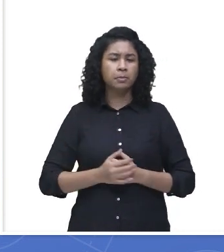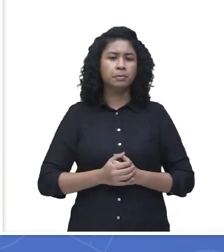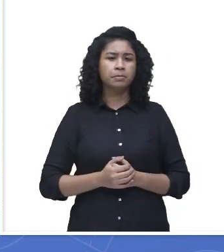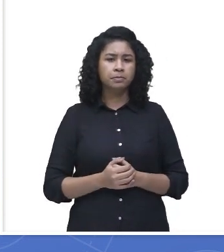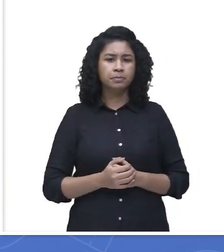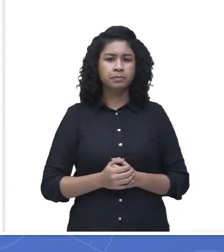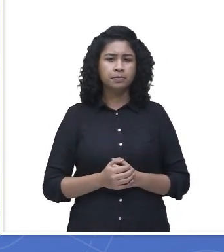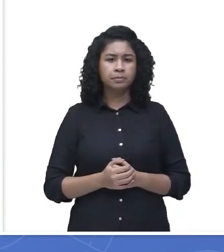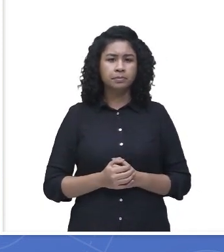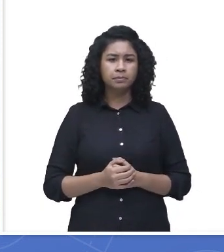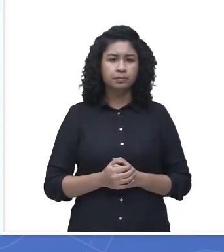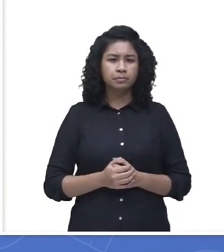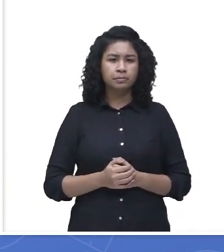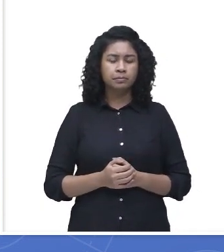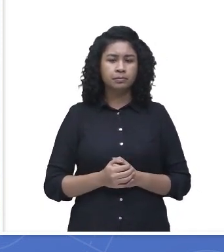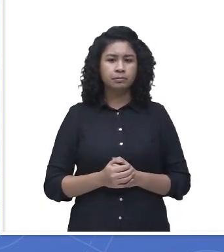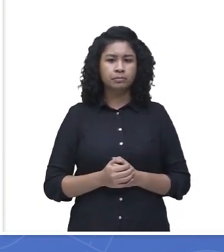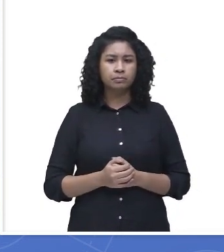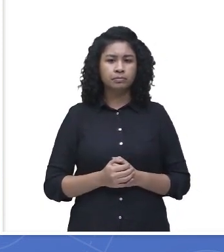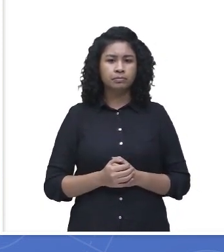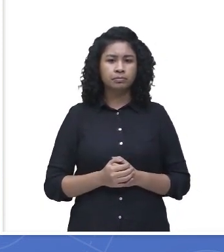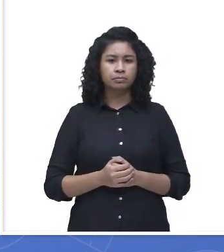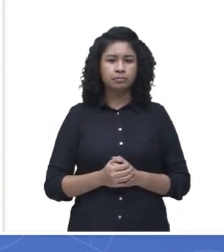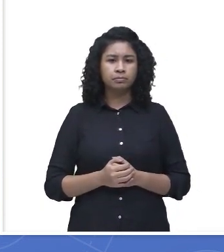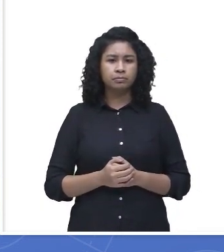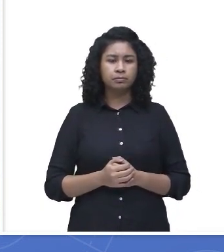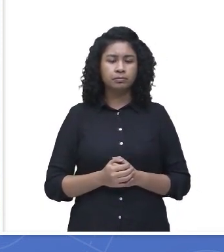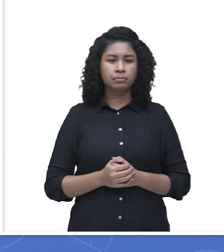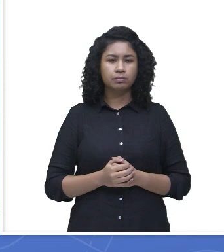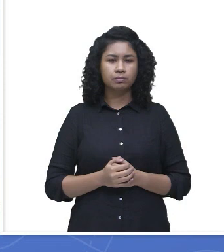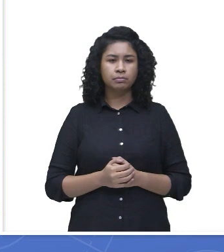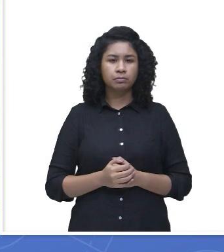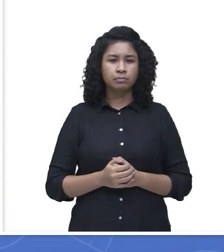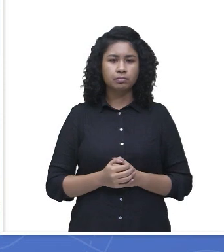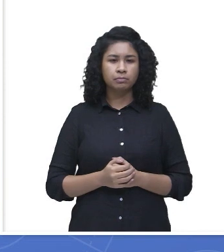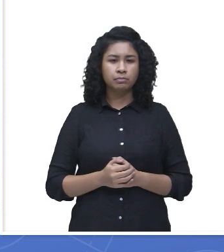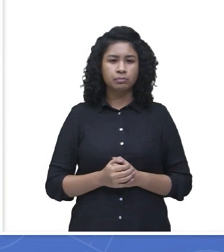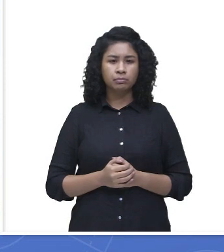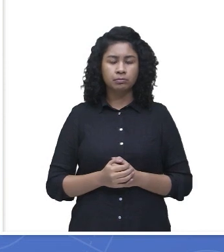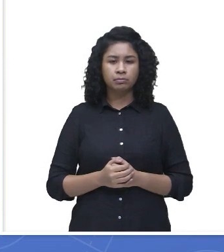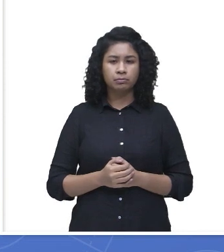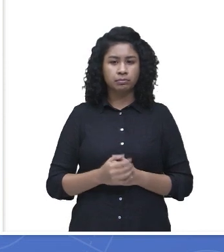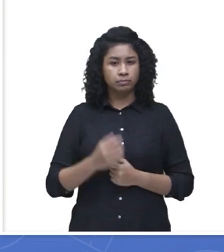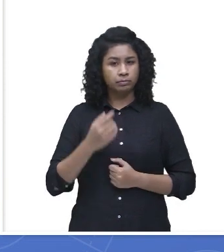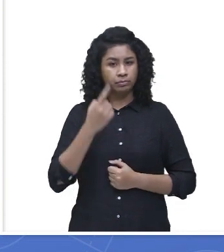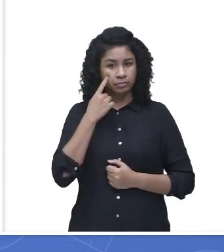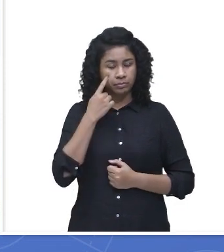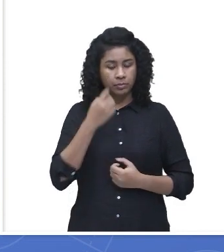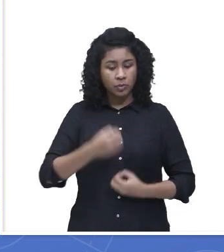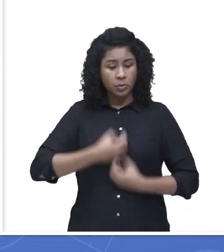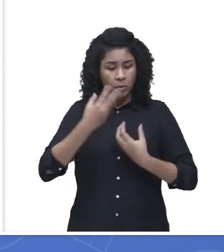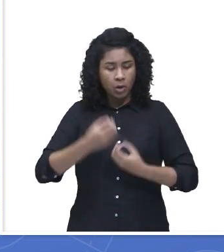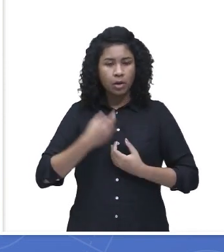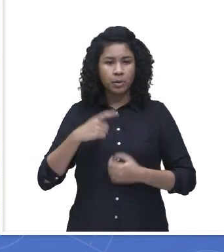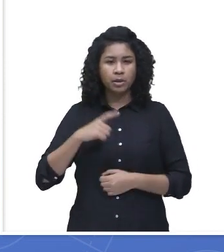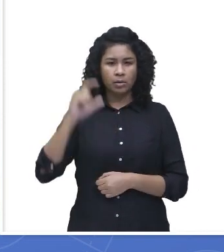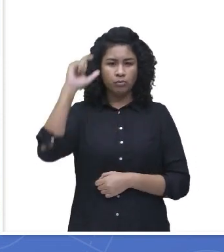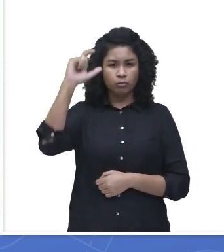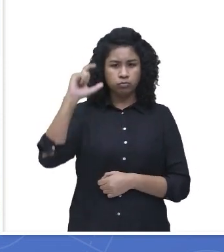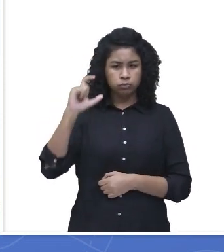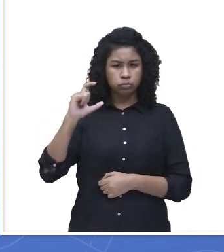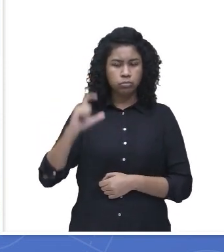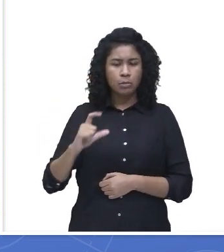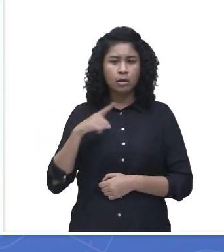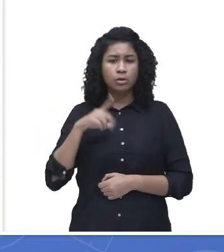né? Então, percebam que nós vamos ter no poema versos que vão trazer palavras